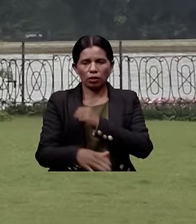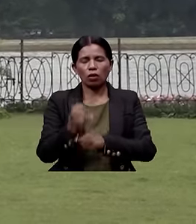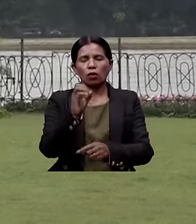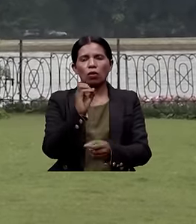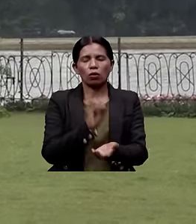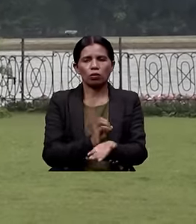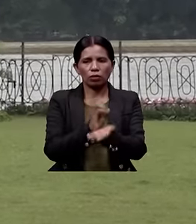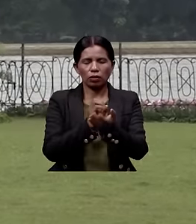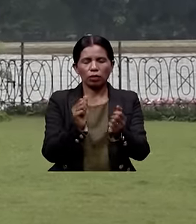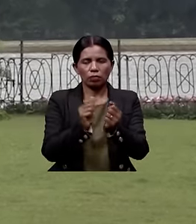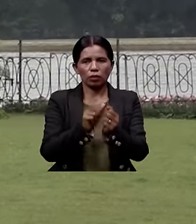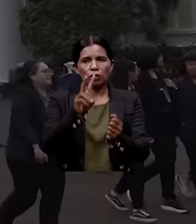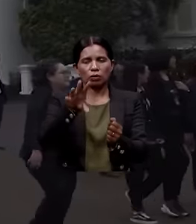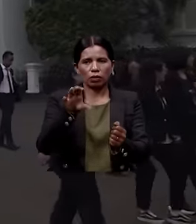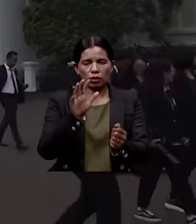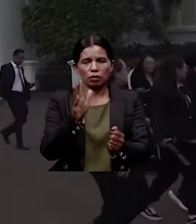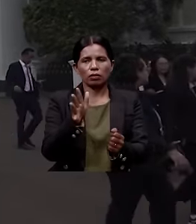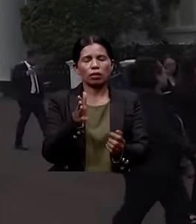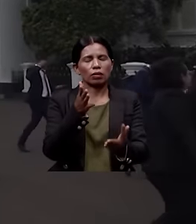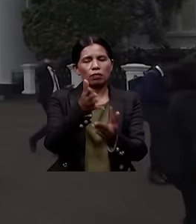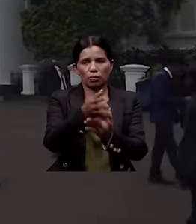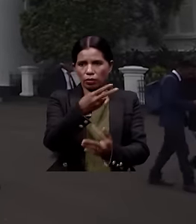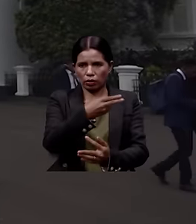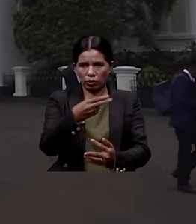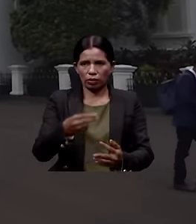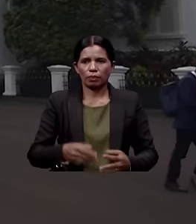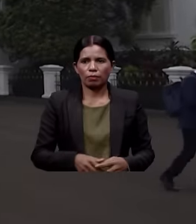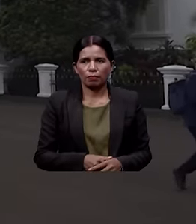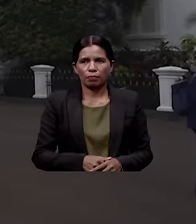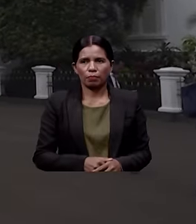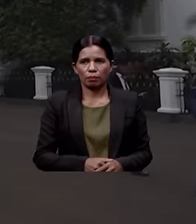hectare atosura hitonulu, tamafali ba área indonesianian. Agustino da Costa, GMN.